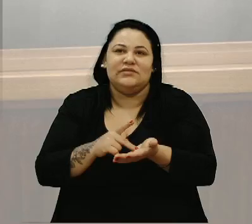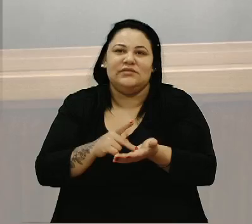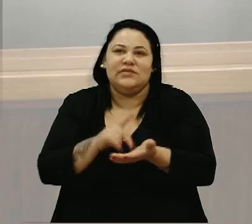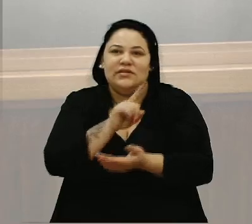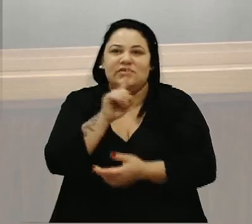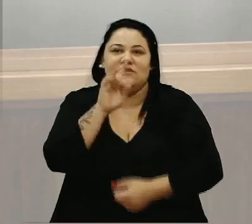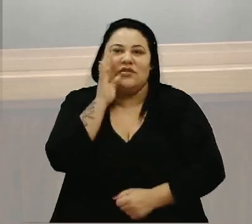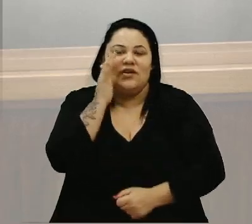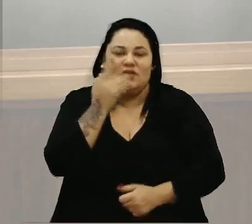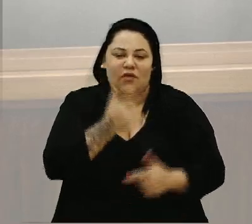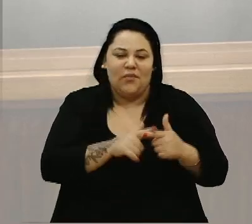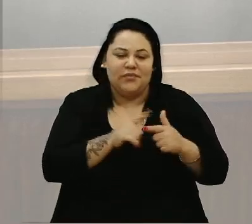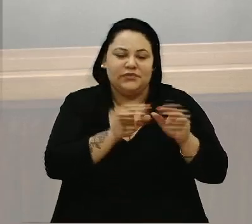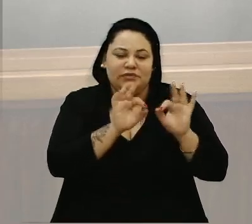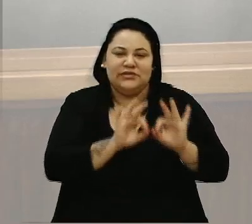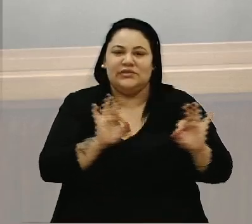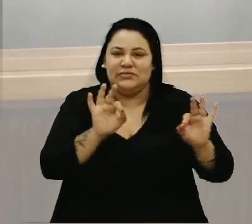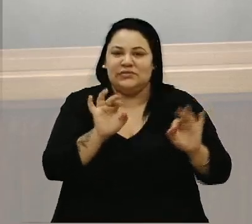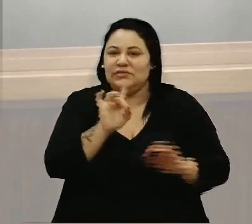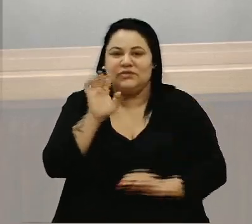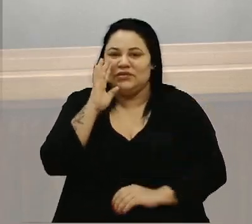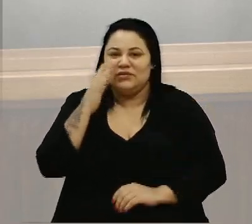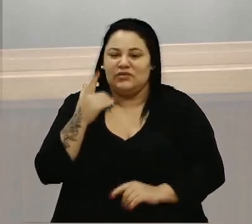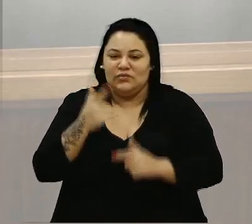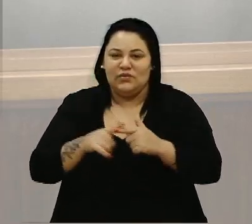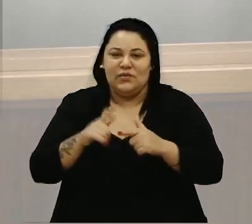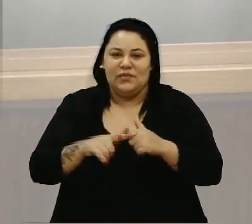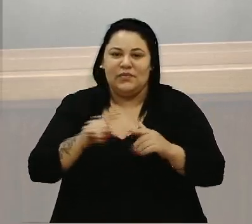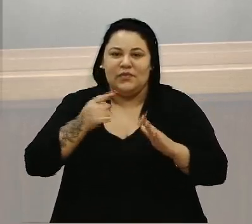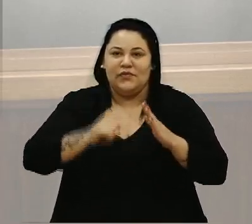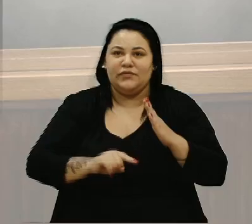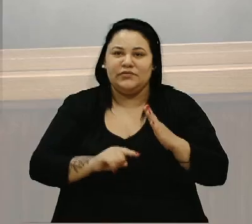os problemas simples, não resolve os problemas complexos e ainda